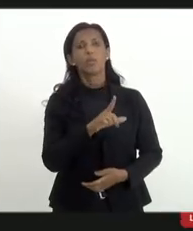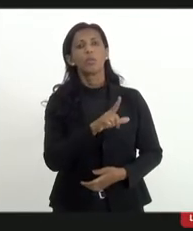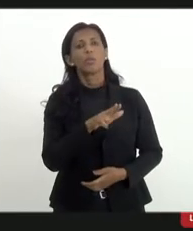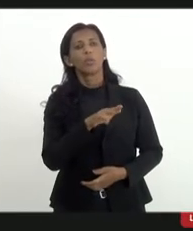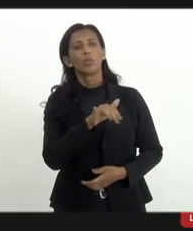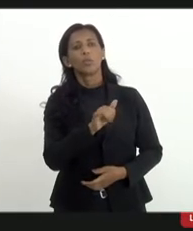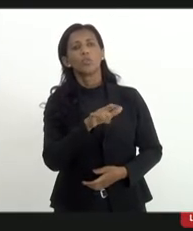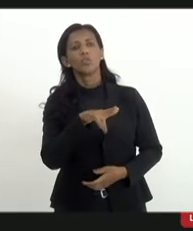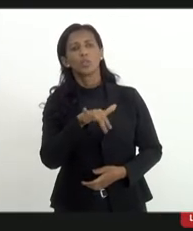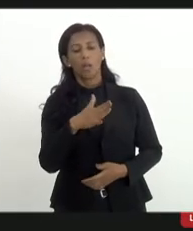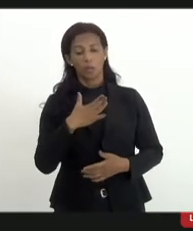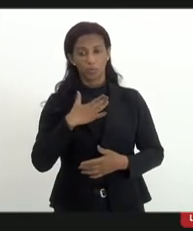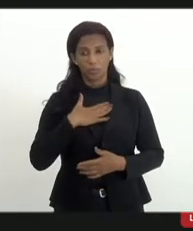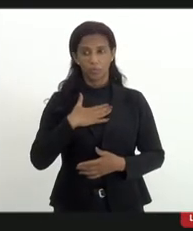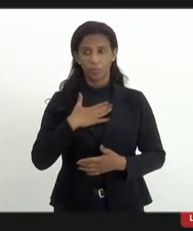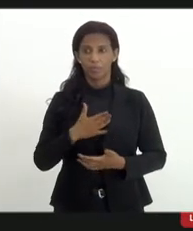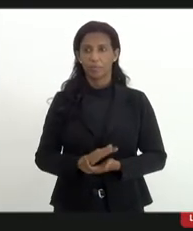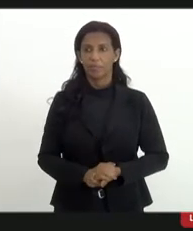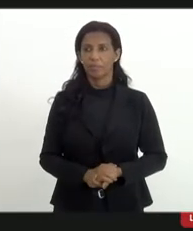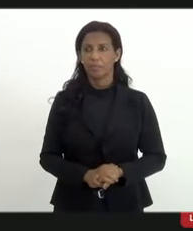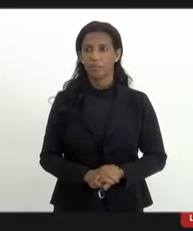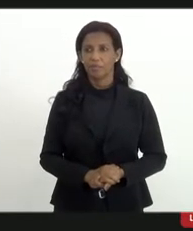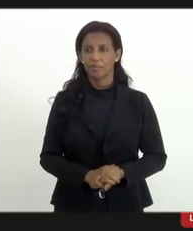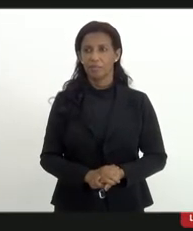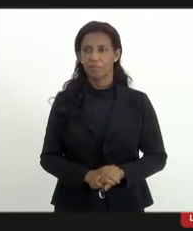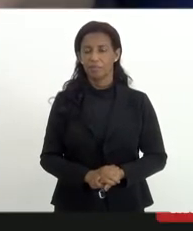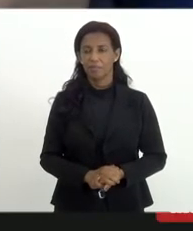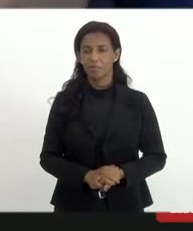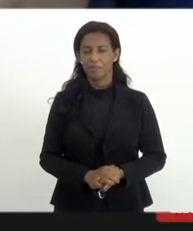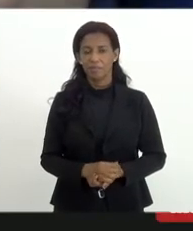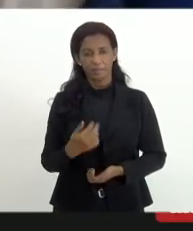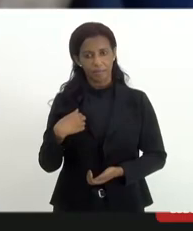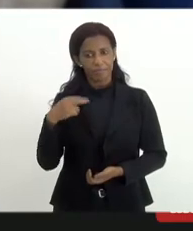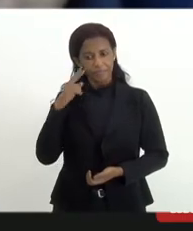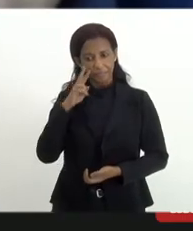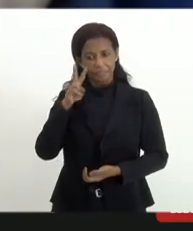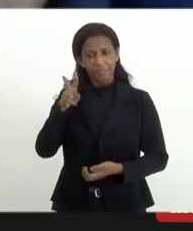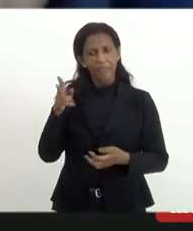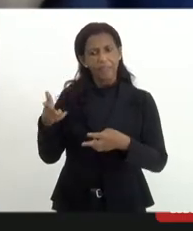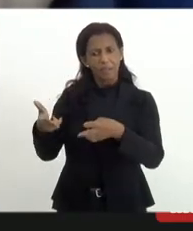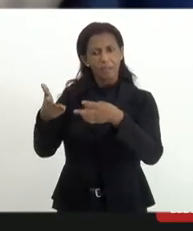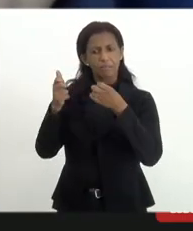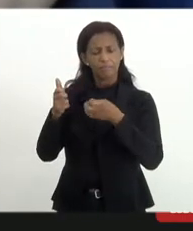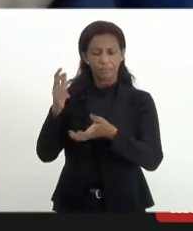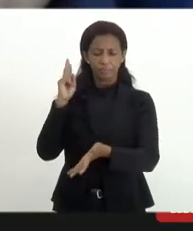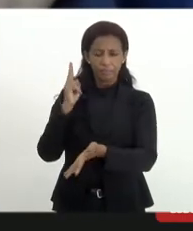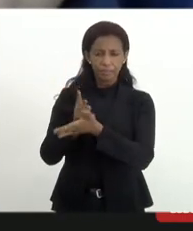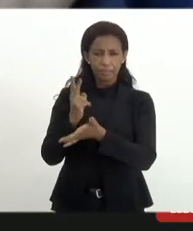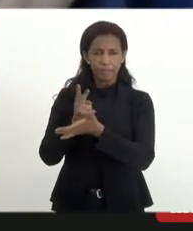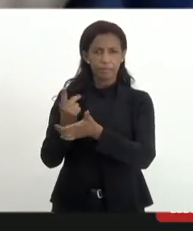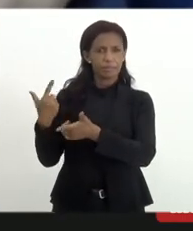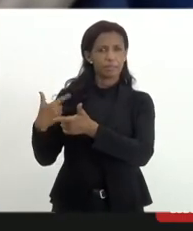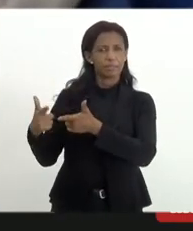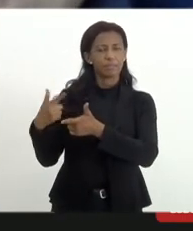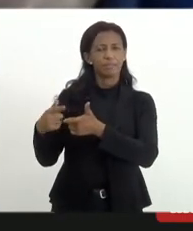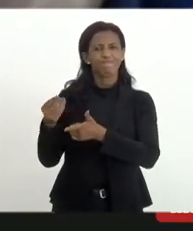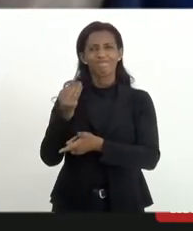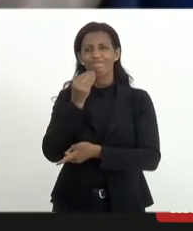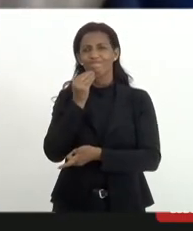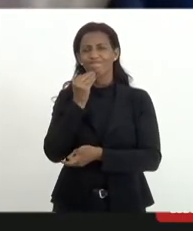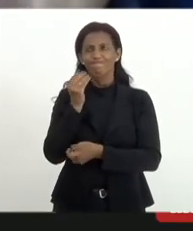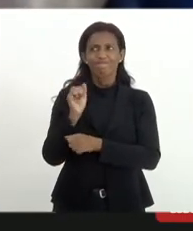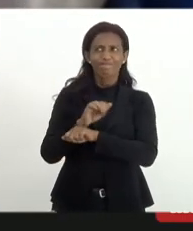Cláudio. Da minha parte, do excelência, eu vejo que continua o mesmo problema da falta de